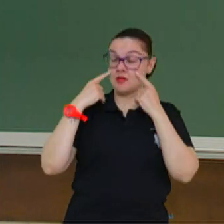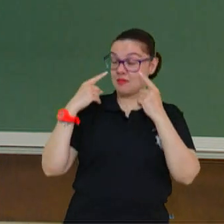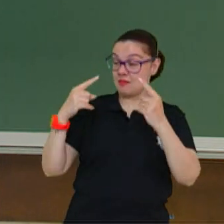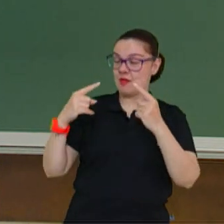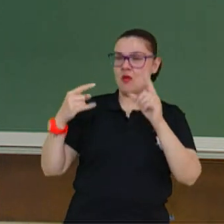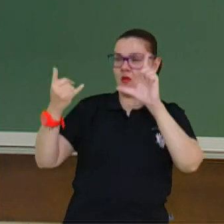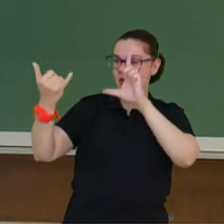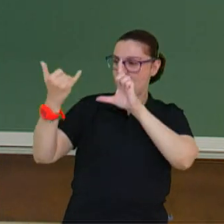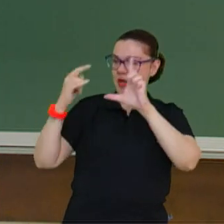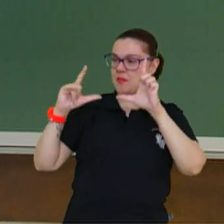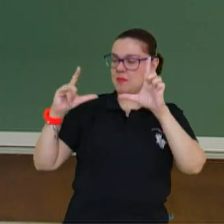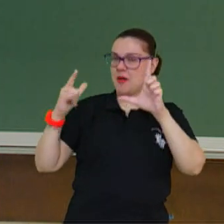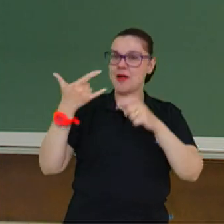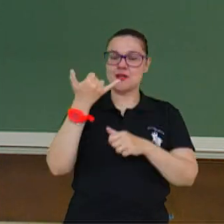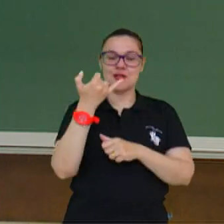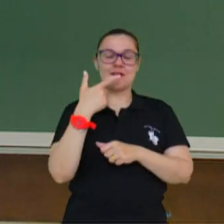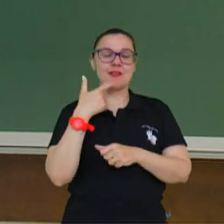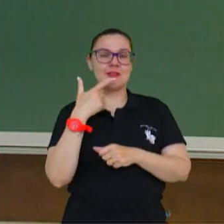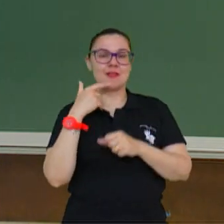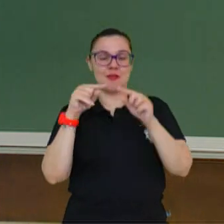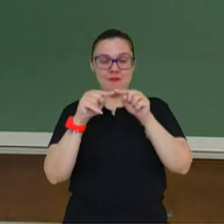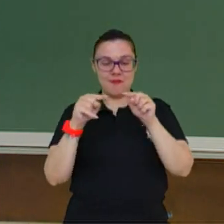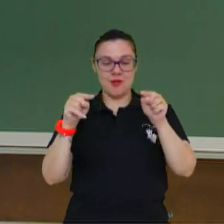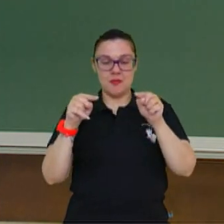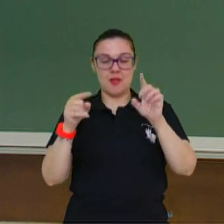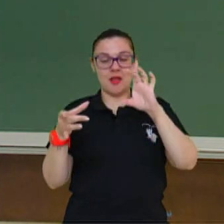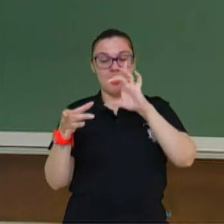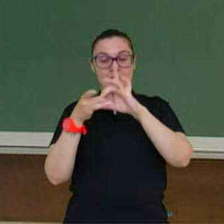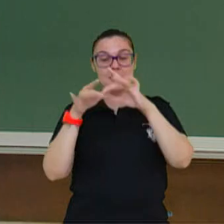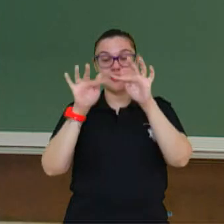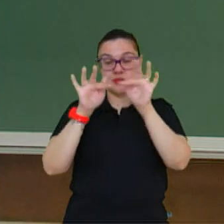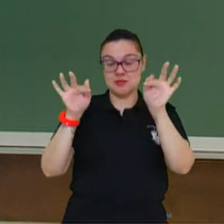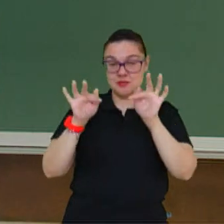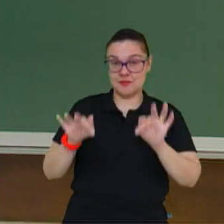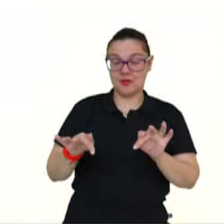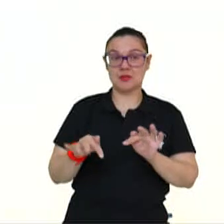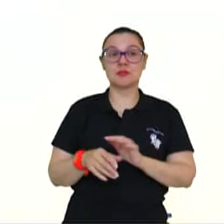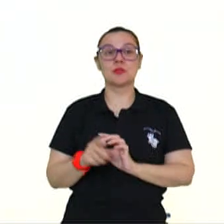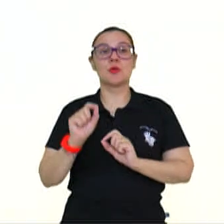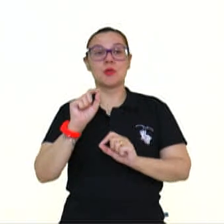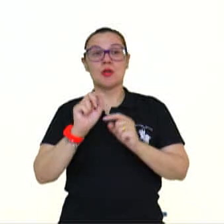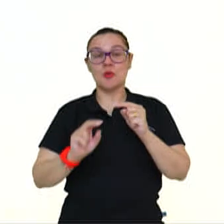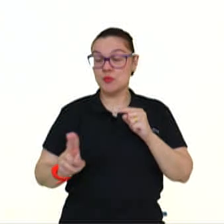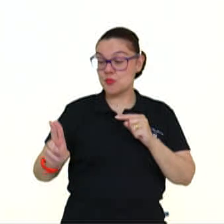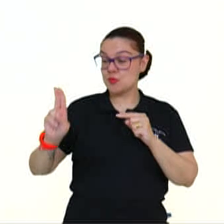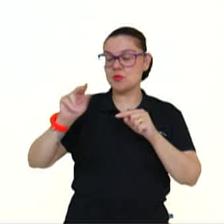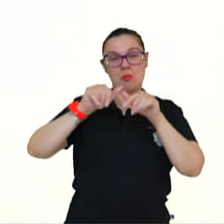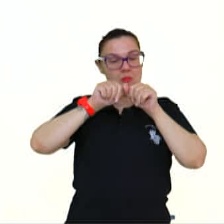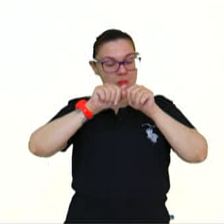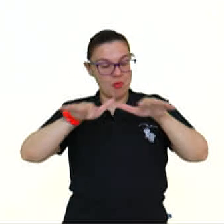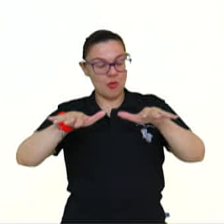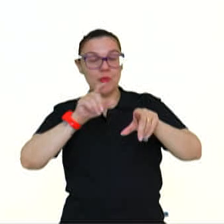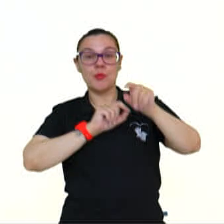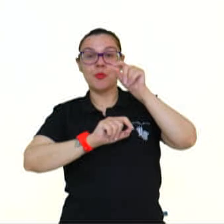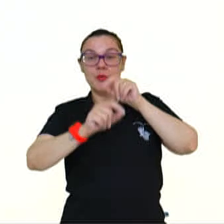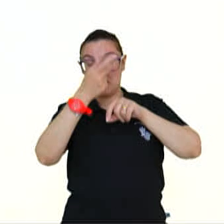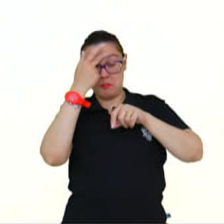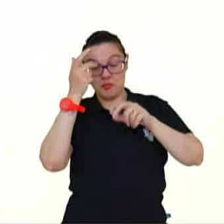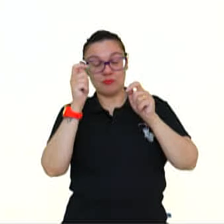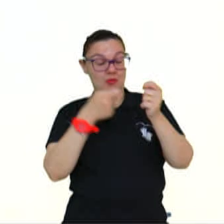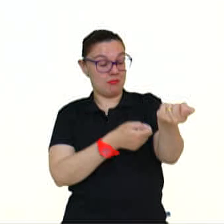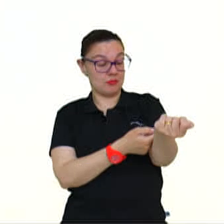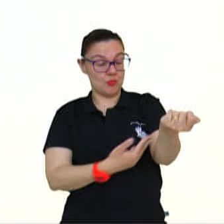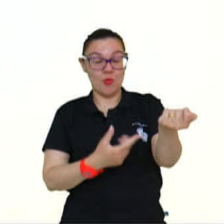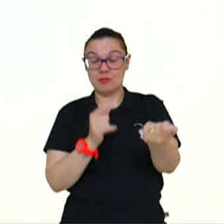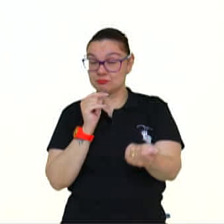Qual é? A imagem da caneta de tinta vermelha, associada às frases do cartaz, é utilizada na campanha para mostrar ao possível doador